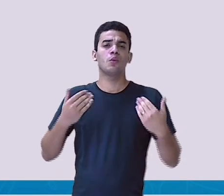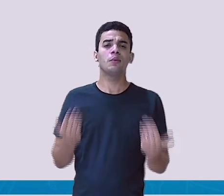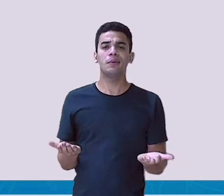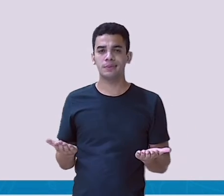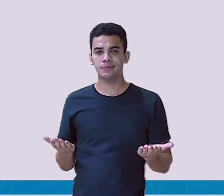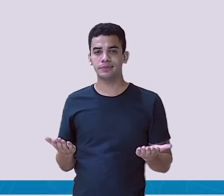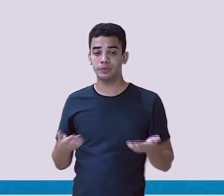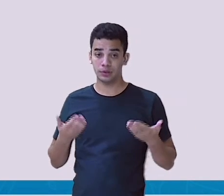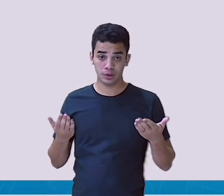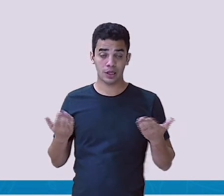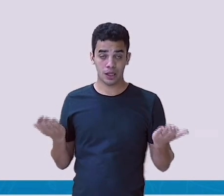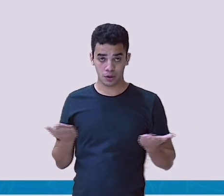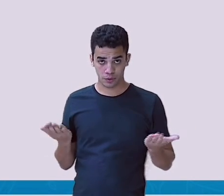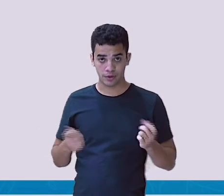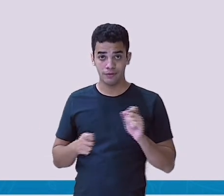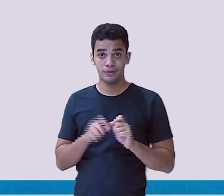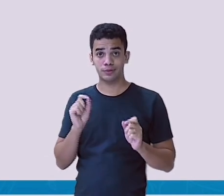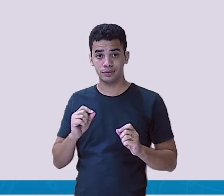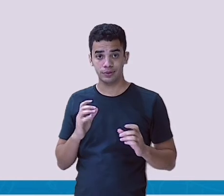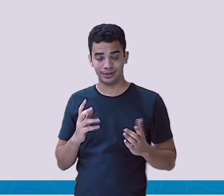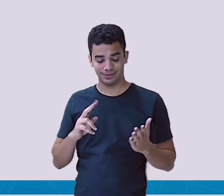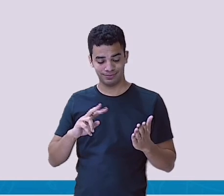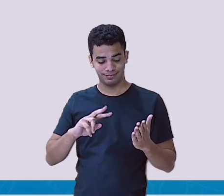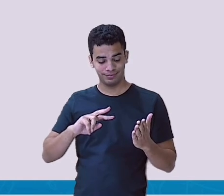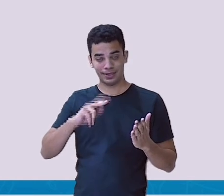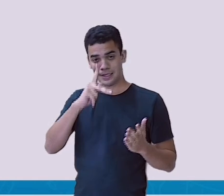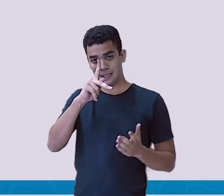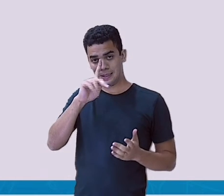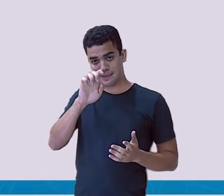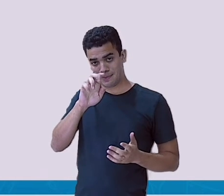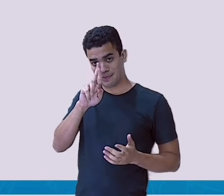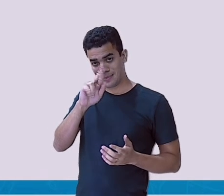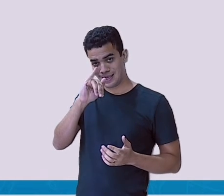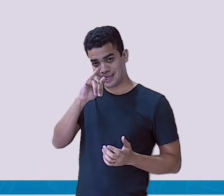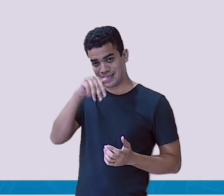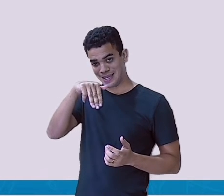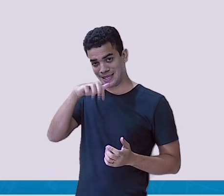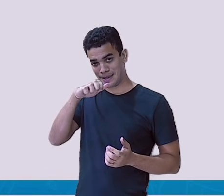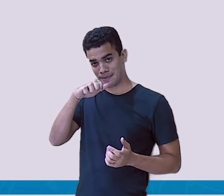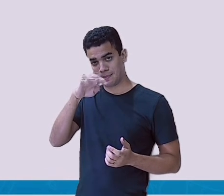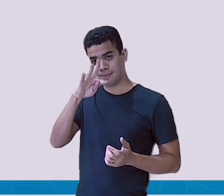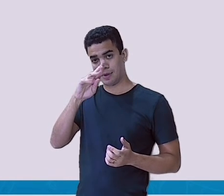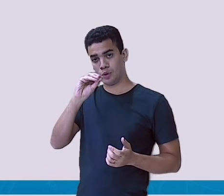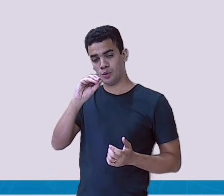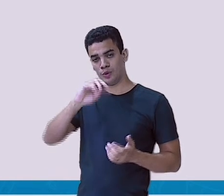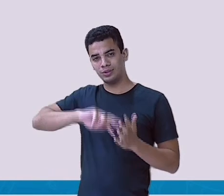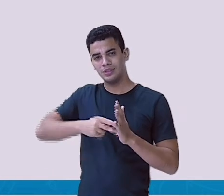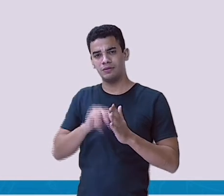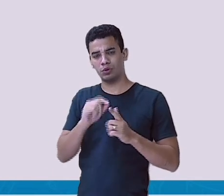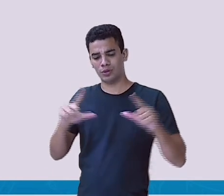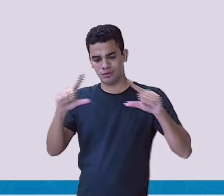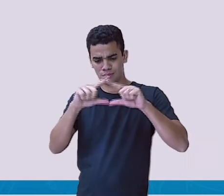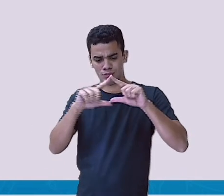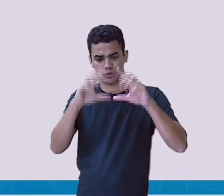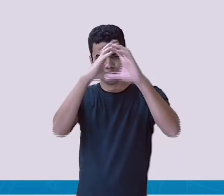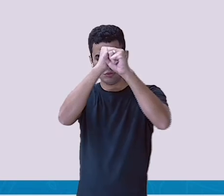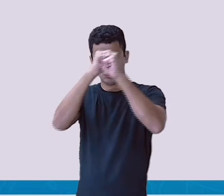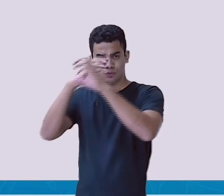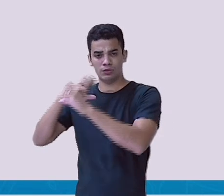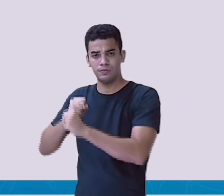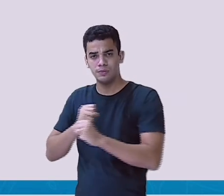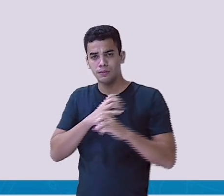né? Perímetro é a soma da medida dos lados de um triângulo. Vamos observar a figura. Vejam que aqui eu tenho a